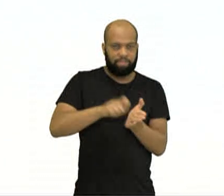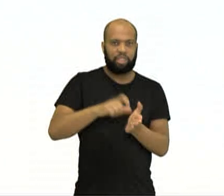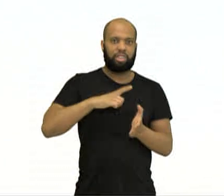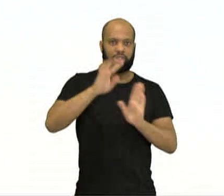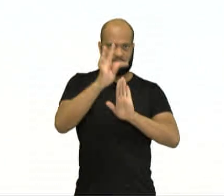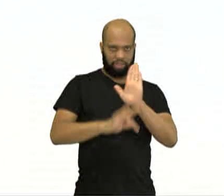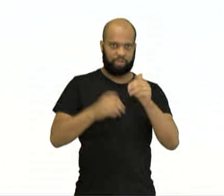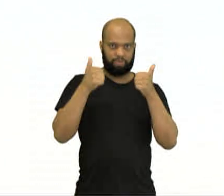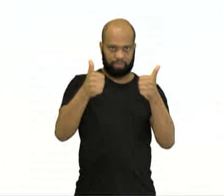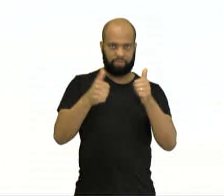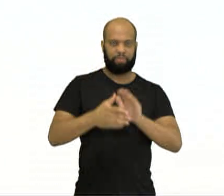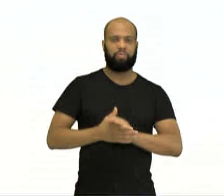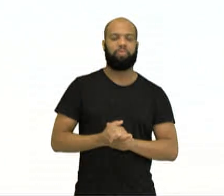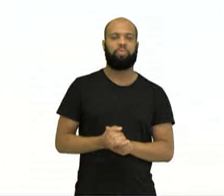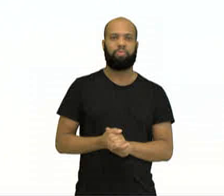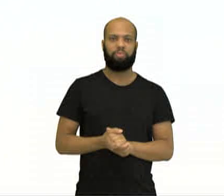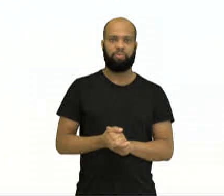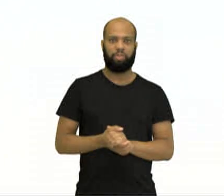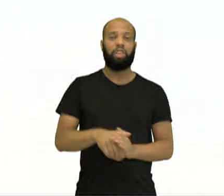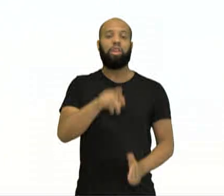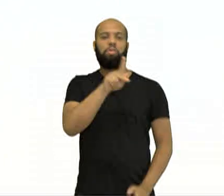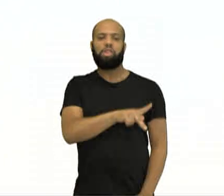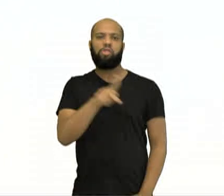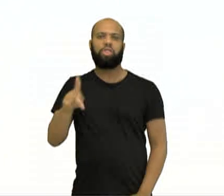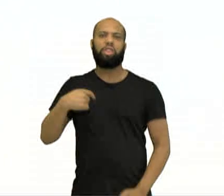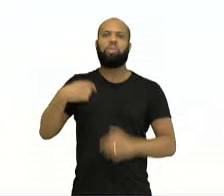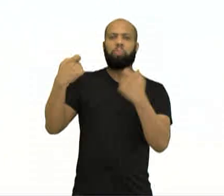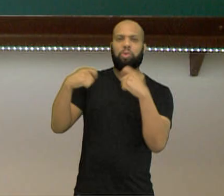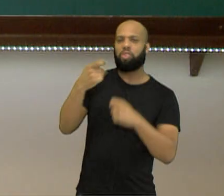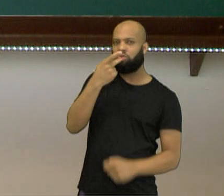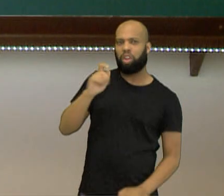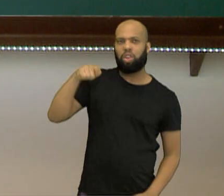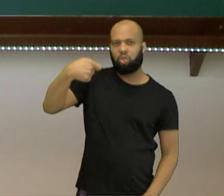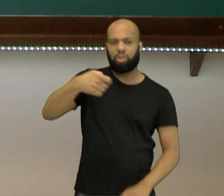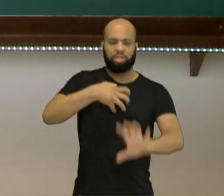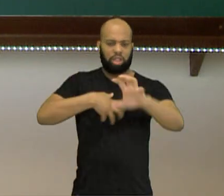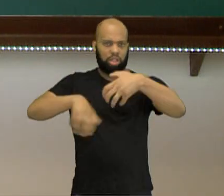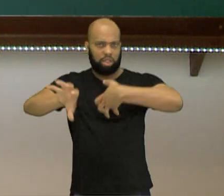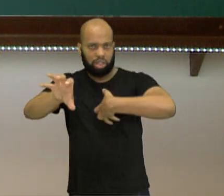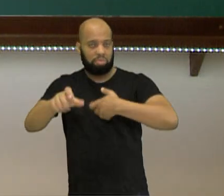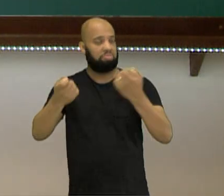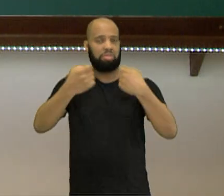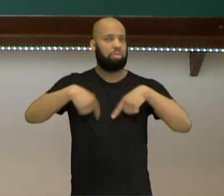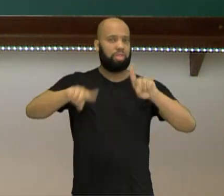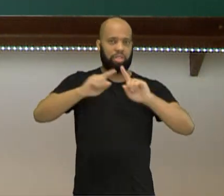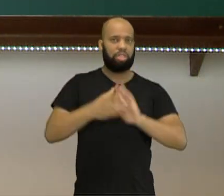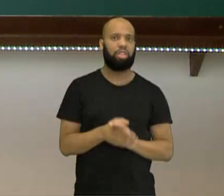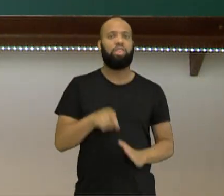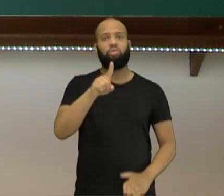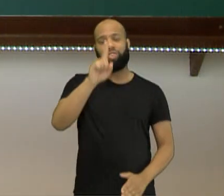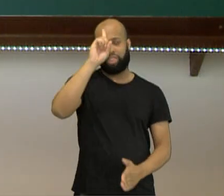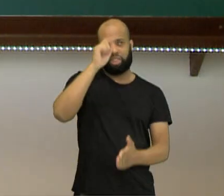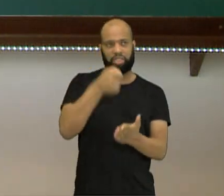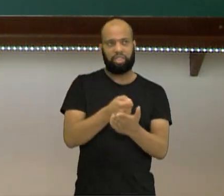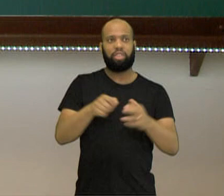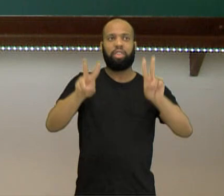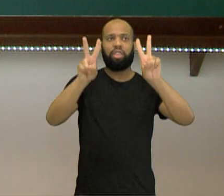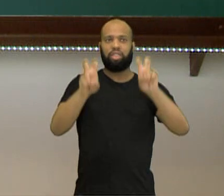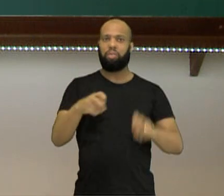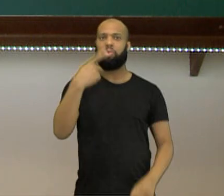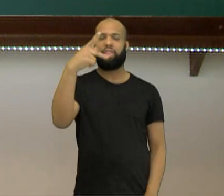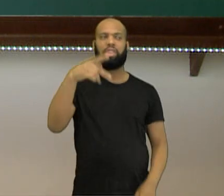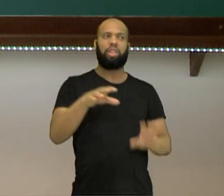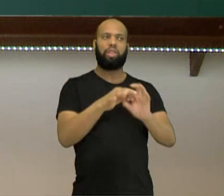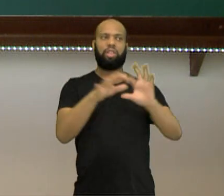ali. Professor, eu preciso falar sobre solidariedade? Não. O tema é